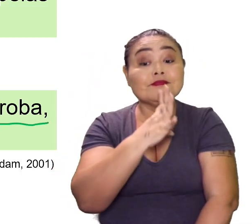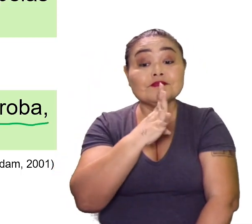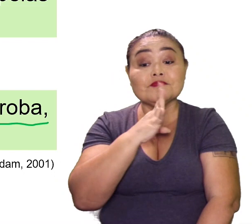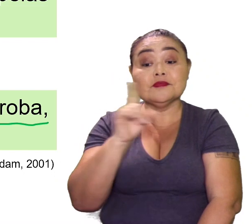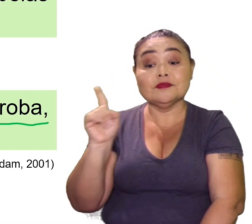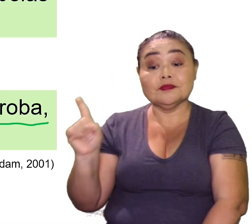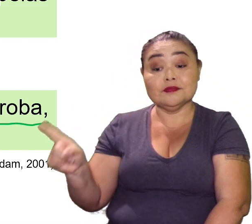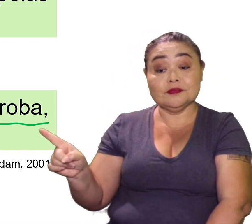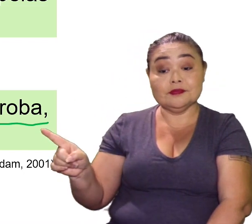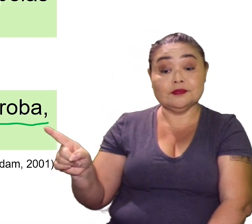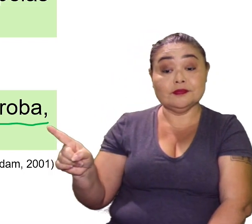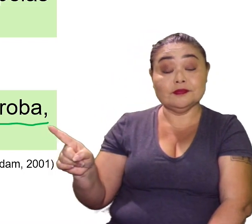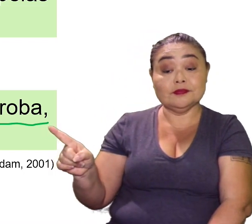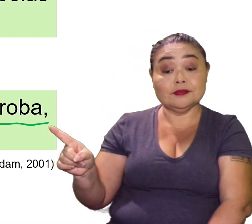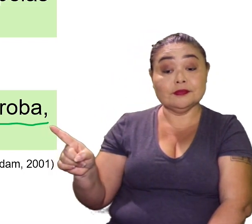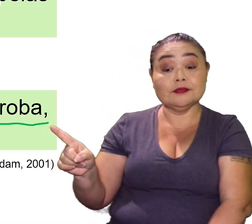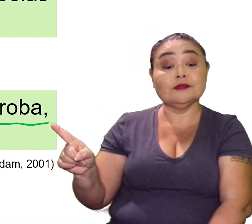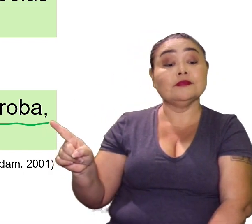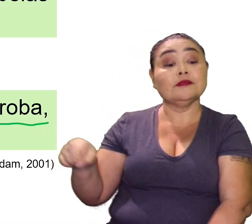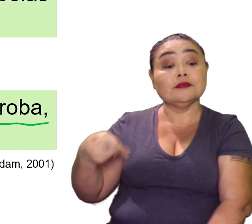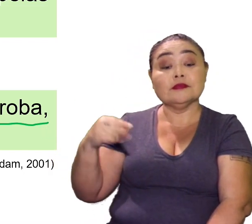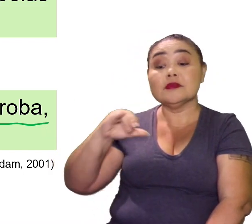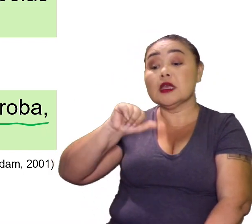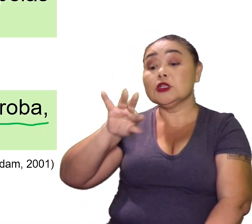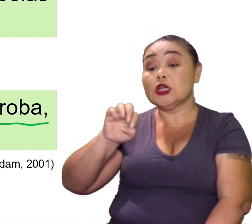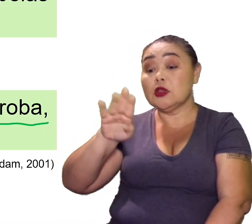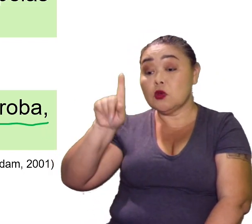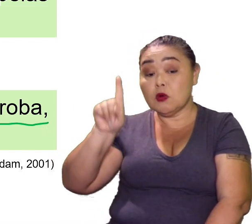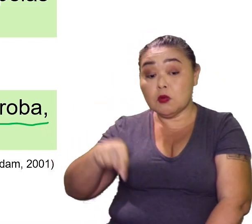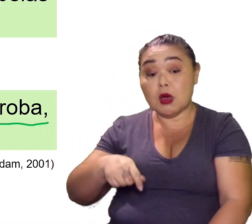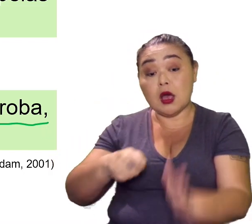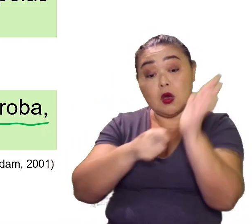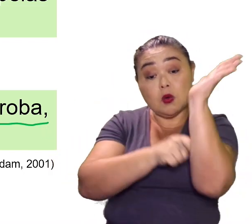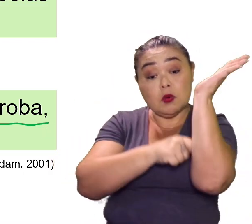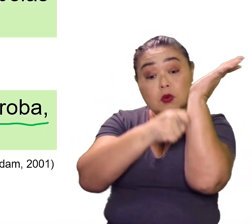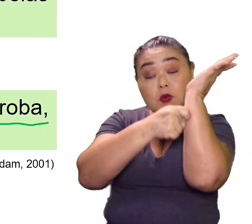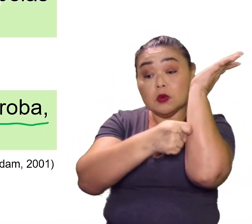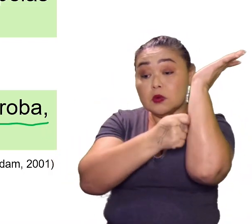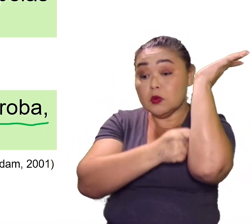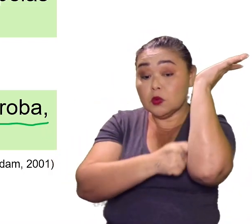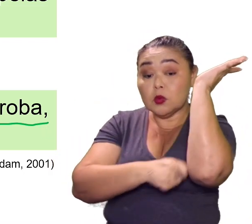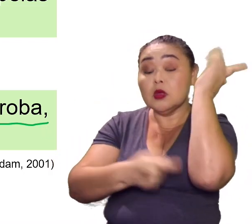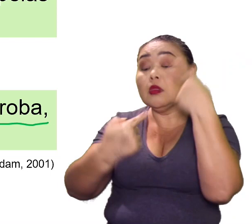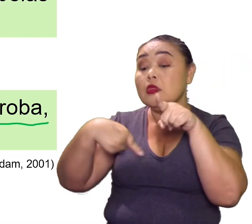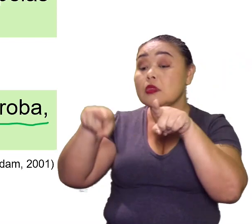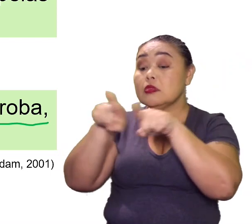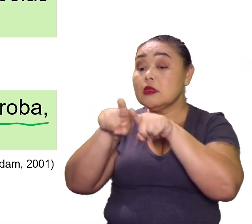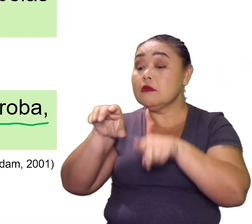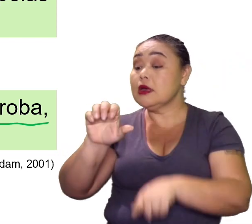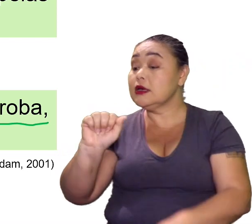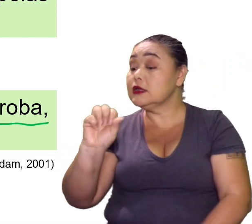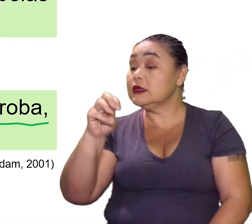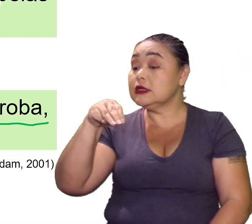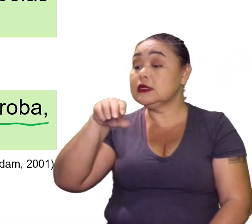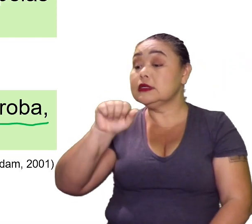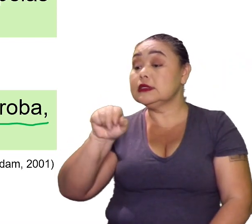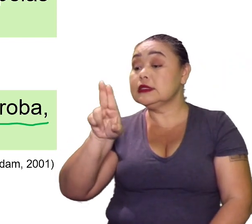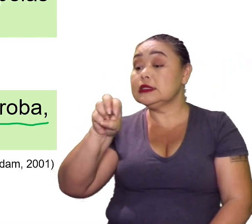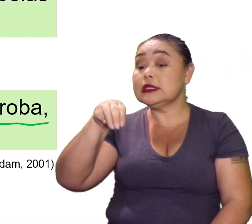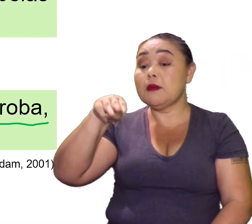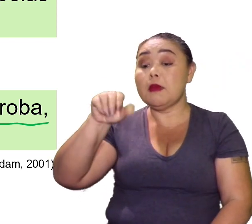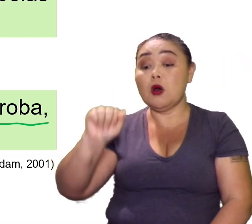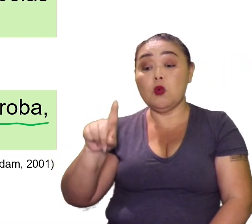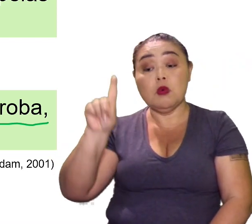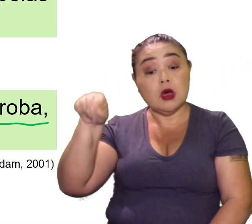utilizam. Olha só, a andiroba, o jatobá, a seringueira, a samaúma, são espécies de árvores que estão nesse tipo